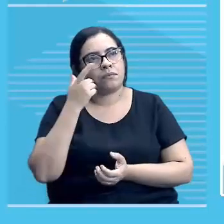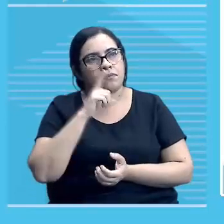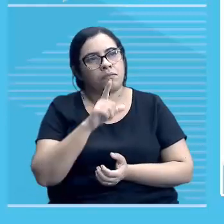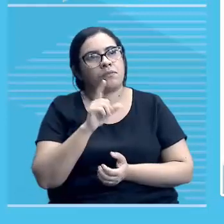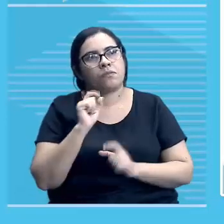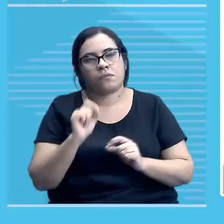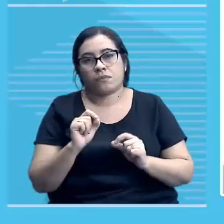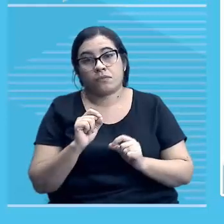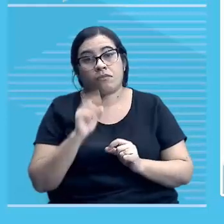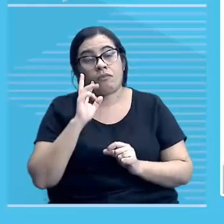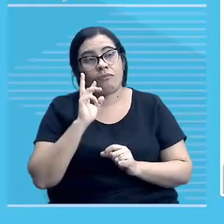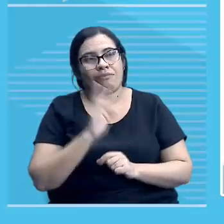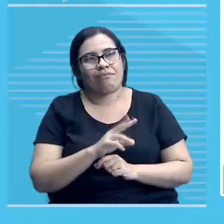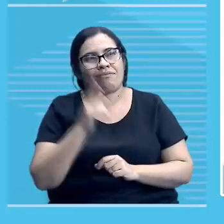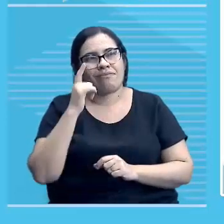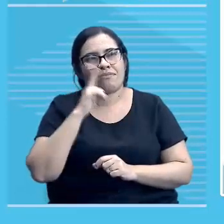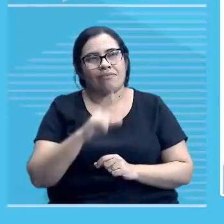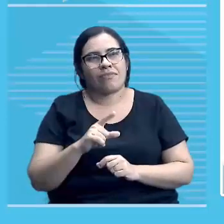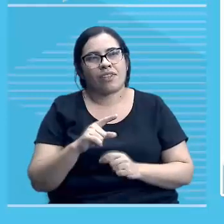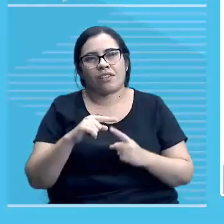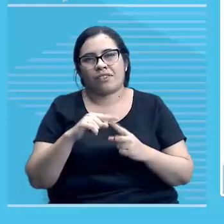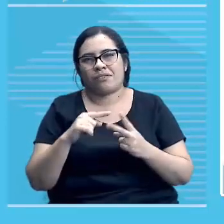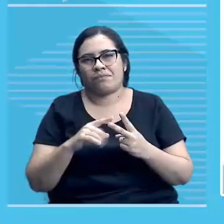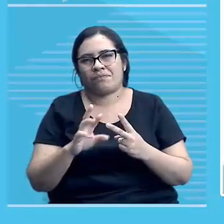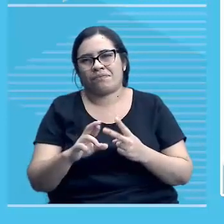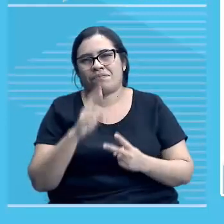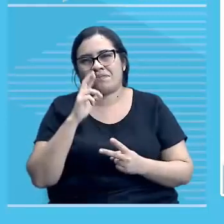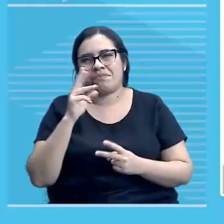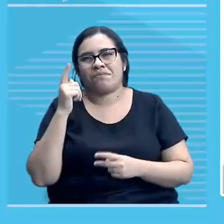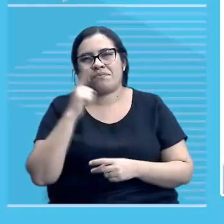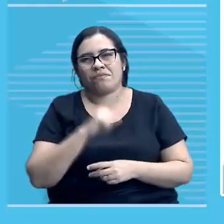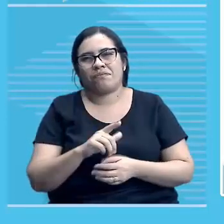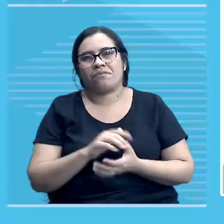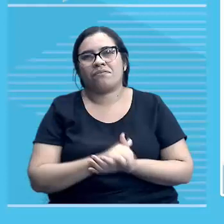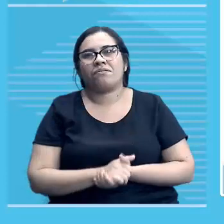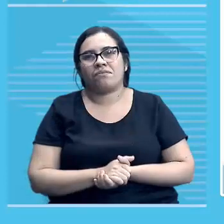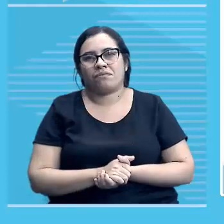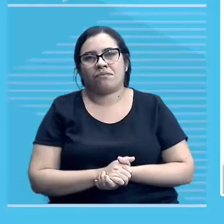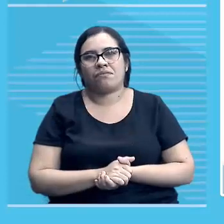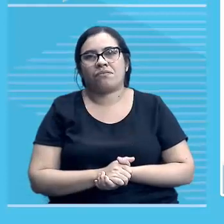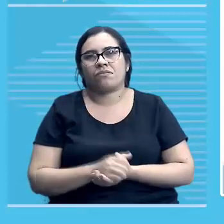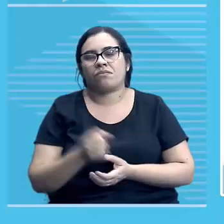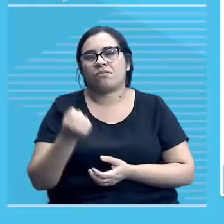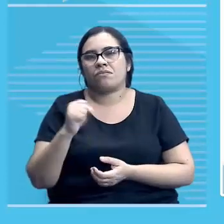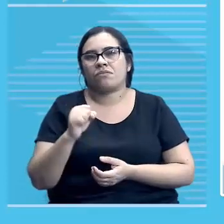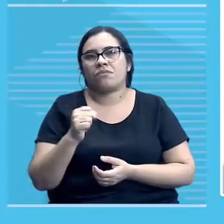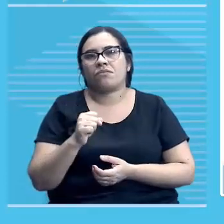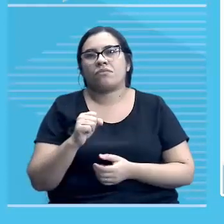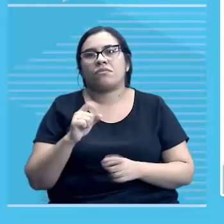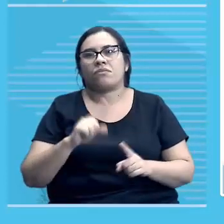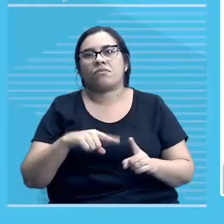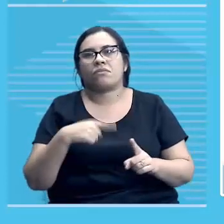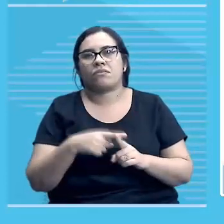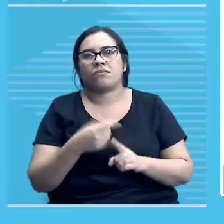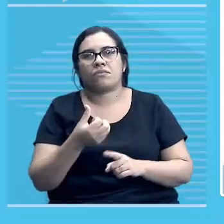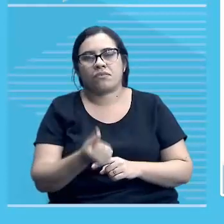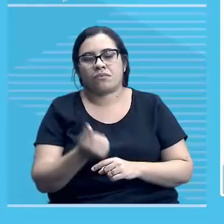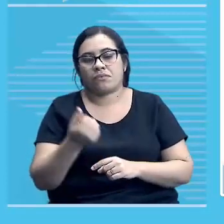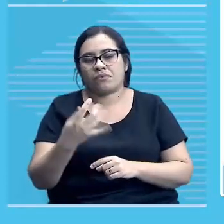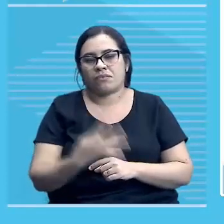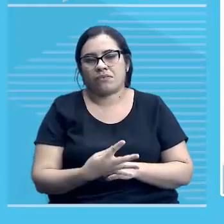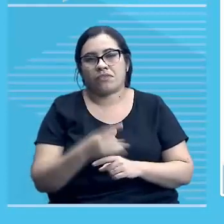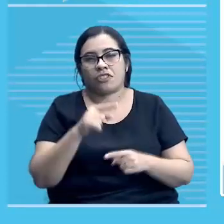Bora lá. Olha aí, já temos as duas soluções, né? 8 mais 6, 14. Dividido por 2